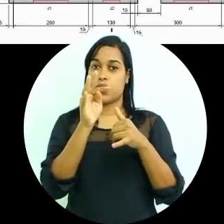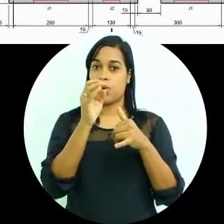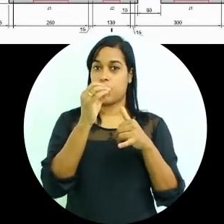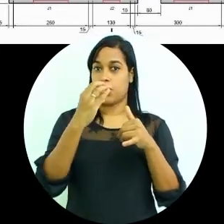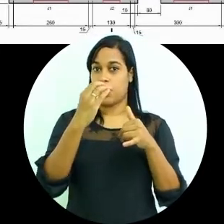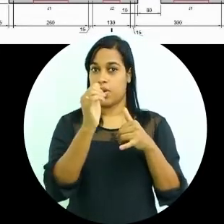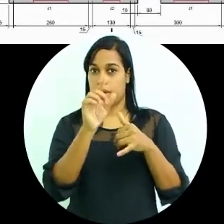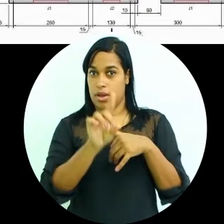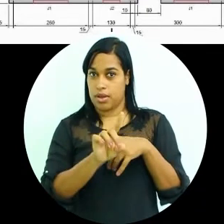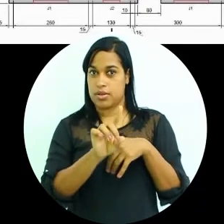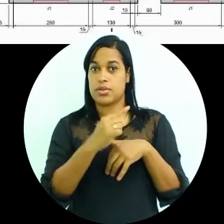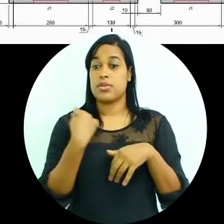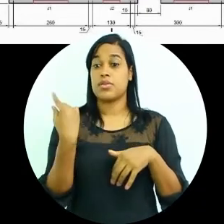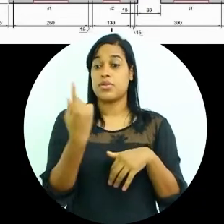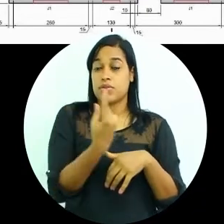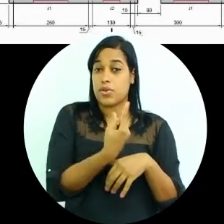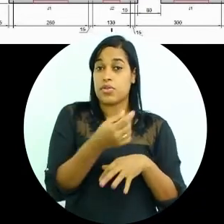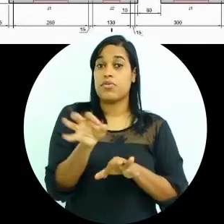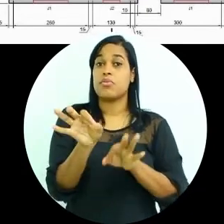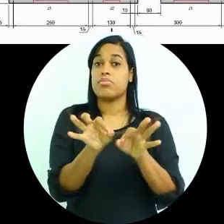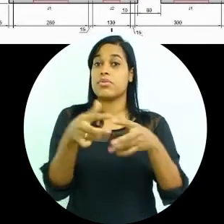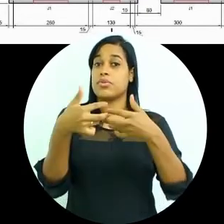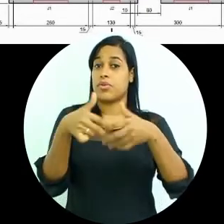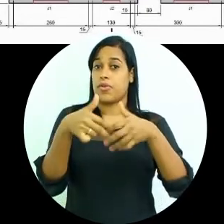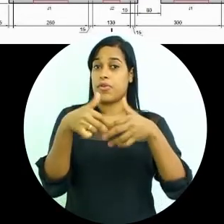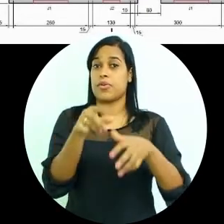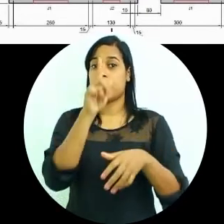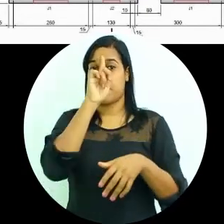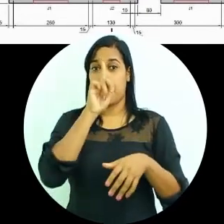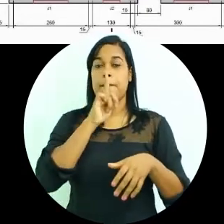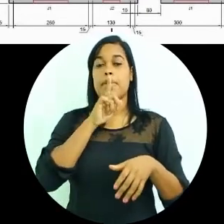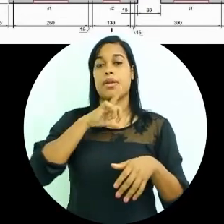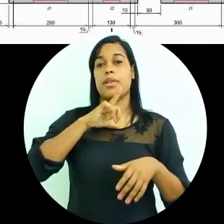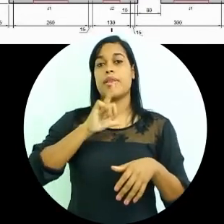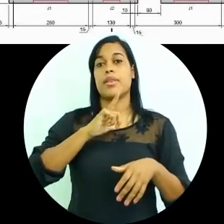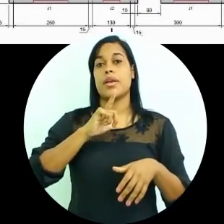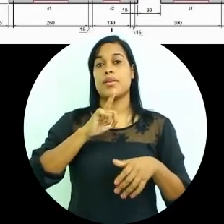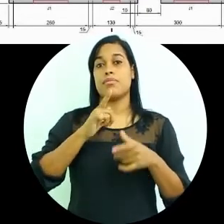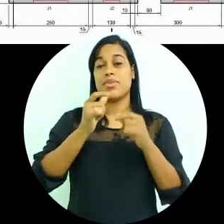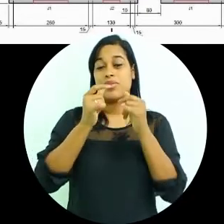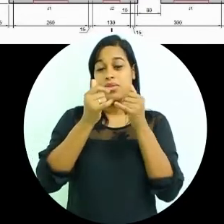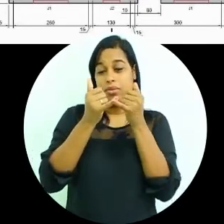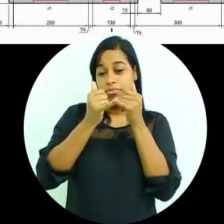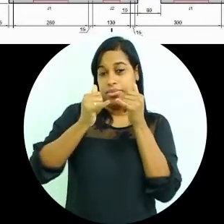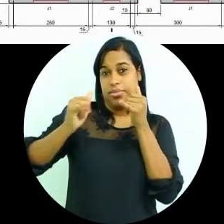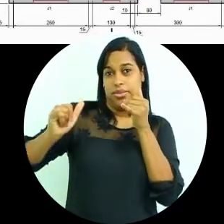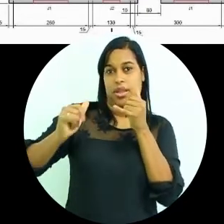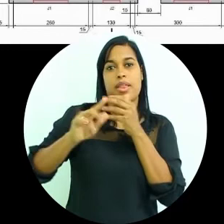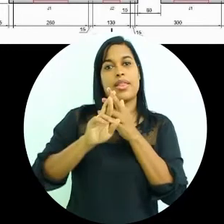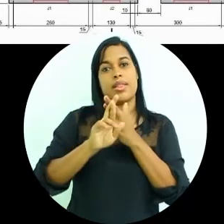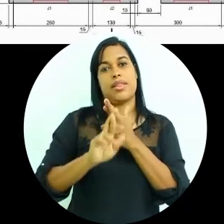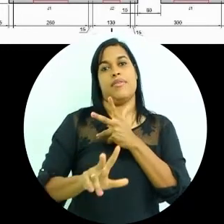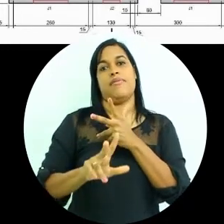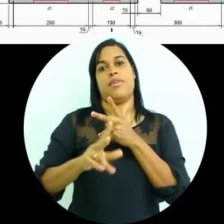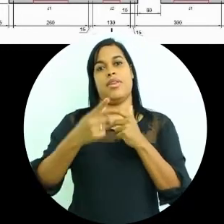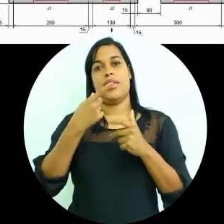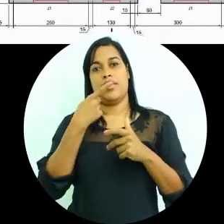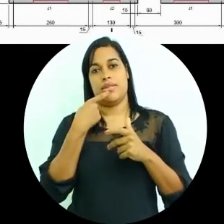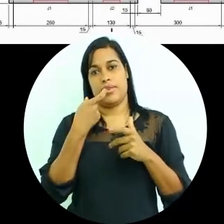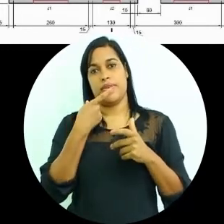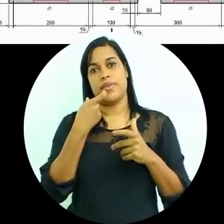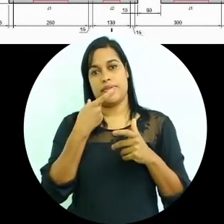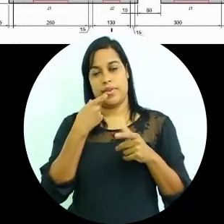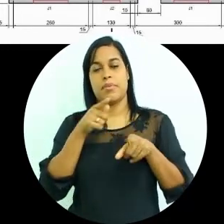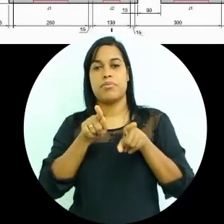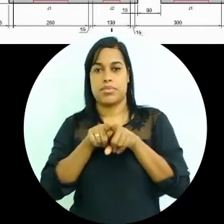do AutoCAD, nós vamos configurar que o amarelo possui uma espessura mais grossa do que a espessura